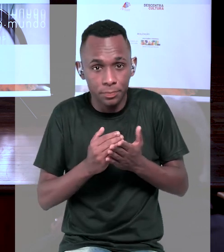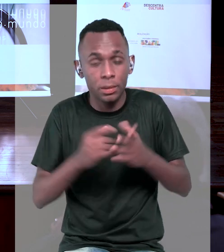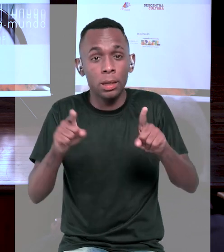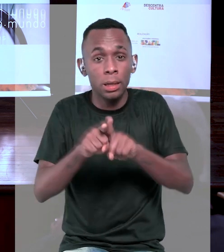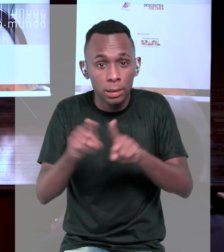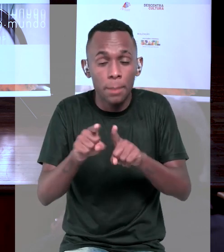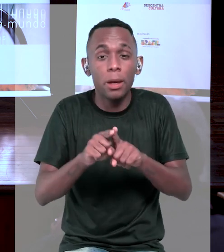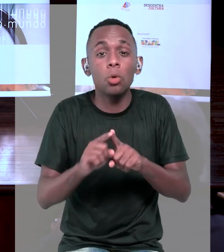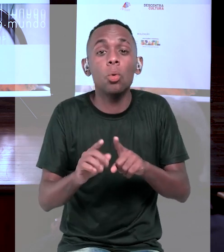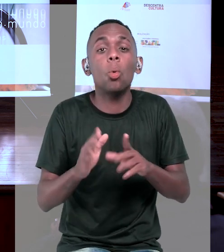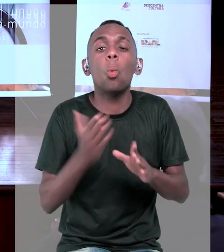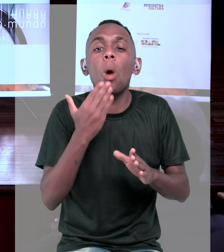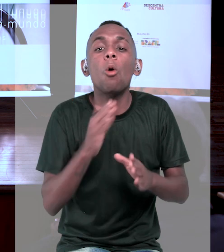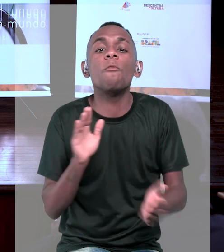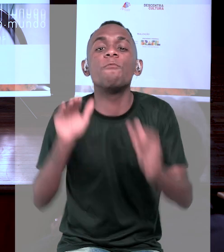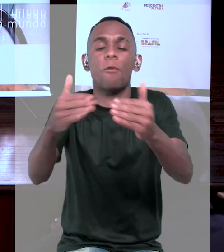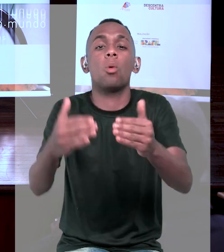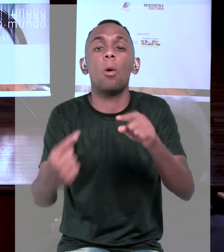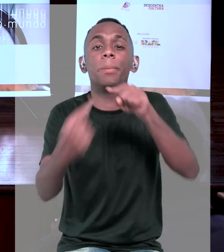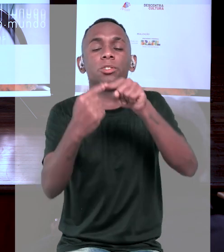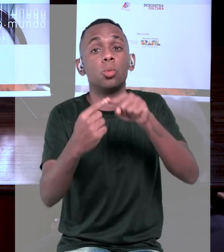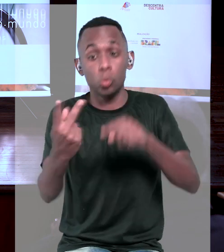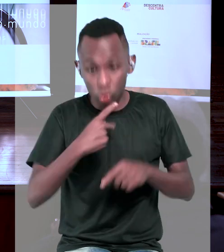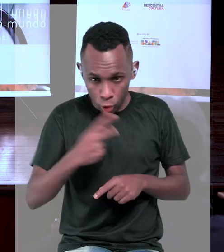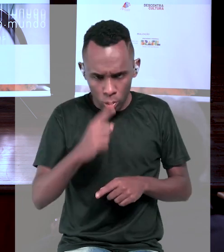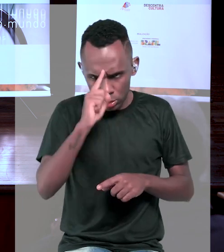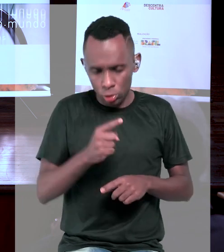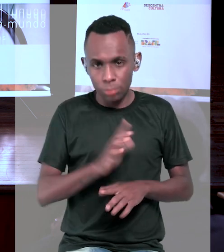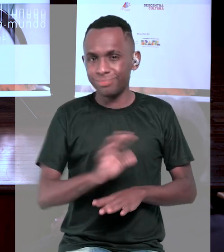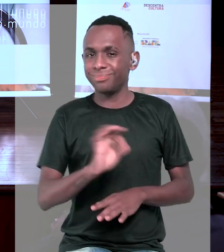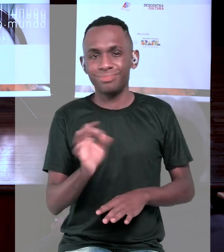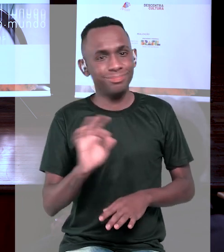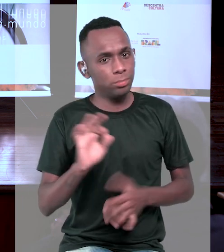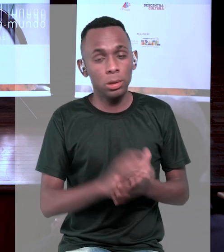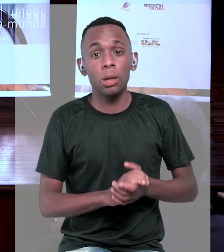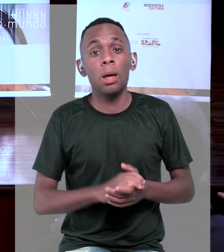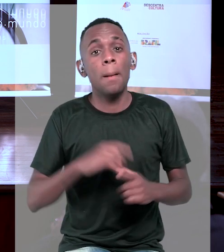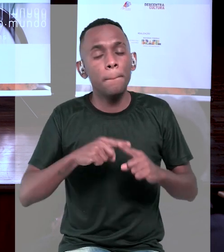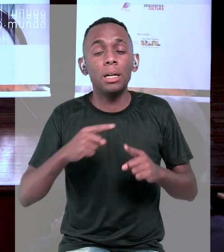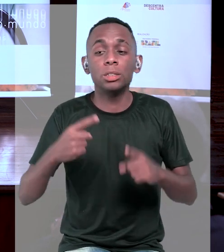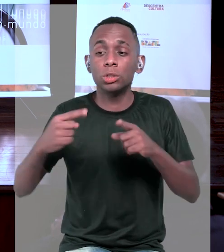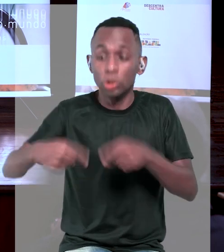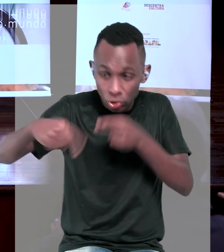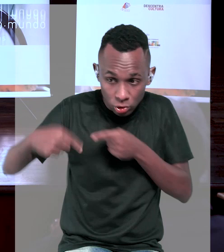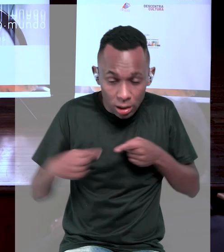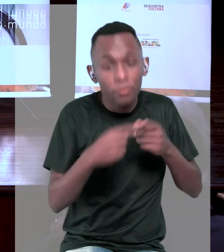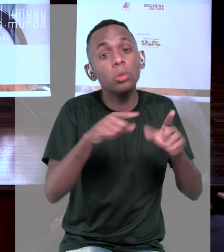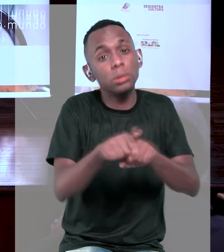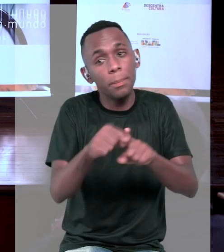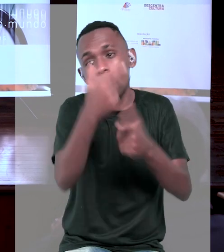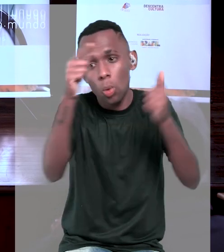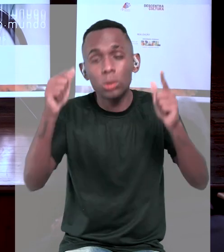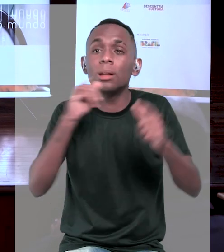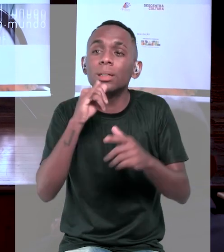nenhum dos dois é dono do signo. Mas o signo é um signo em disputa em várias outras coisas também. A classe social muda o